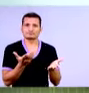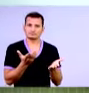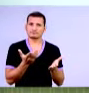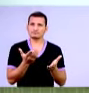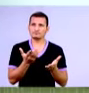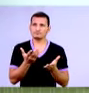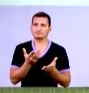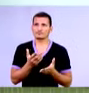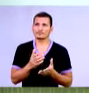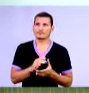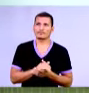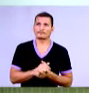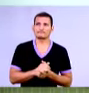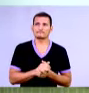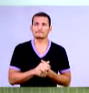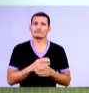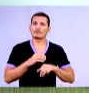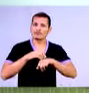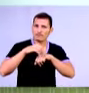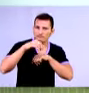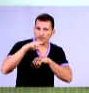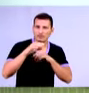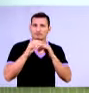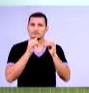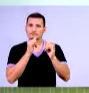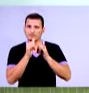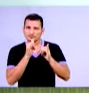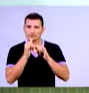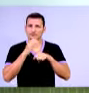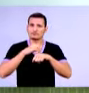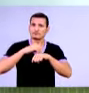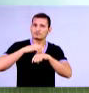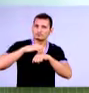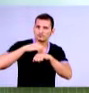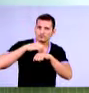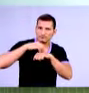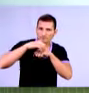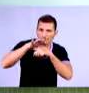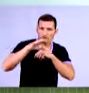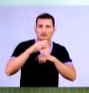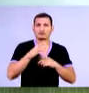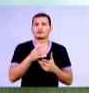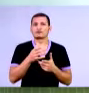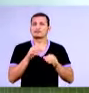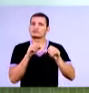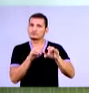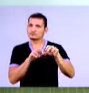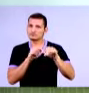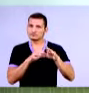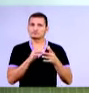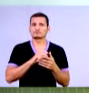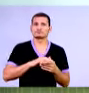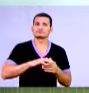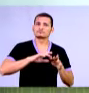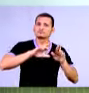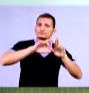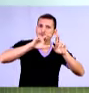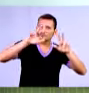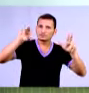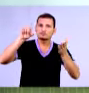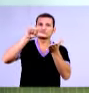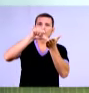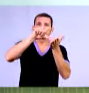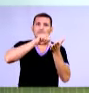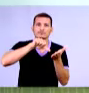levar as informações, né, de levar a educação para os diversos pontos do estado de